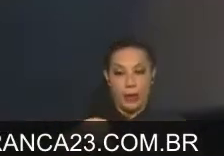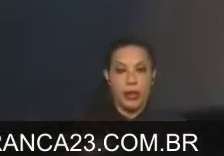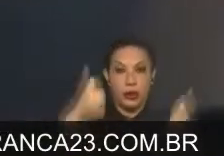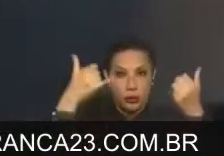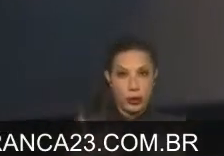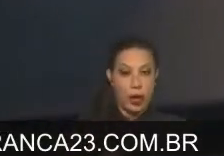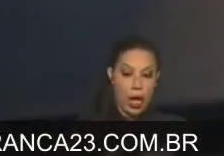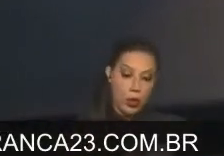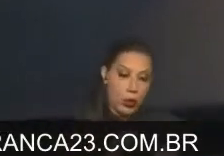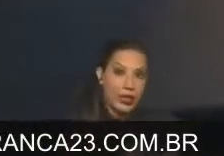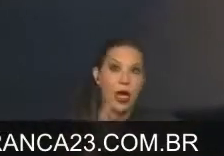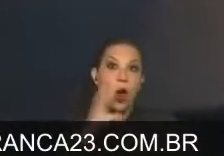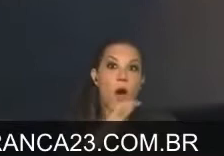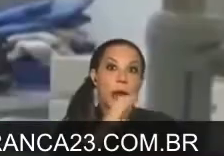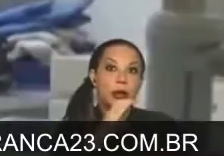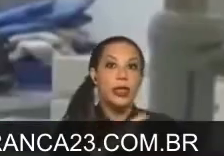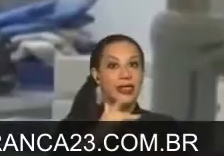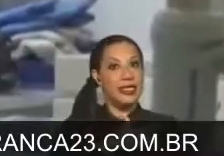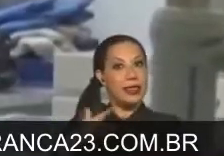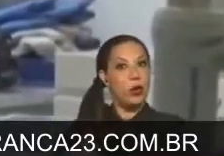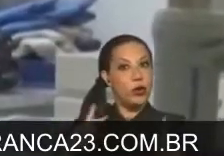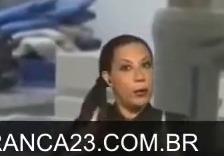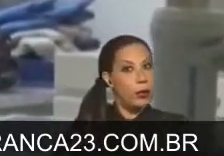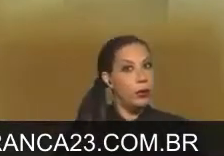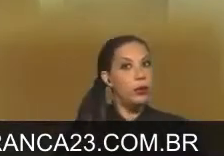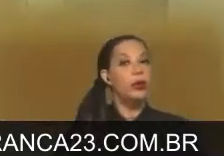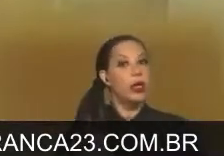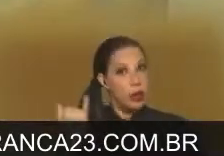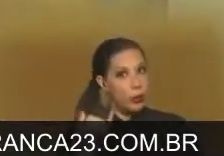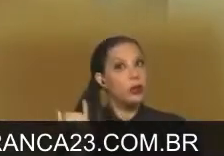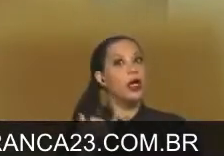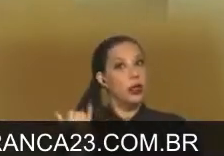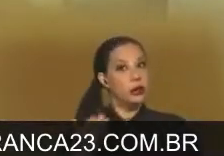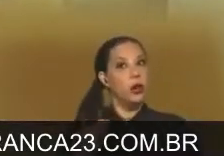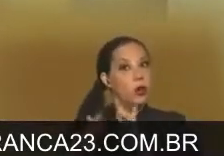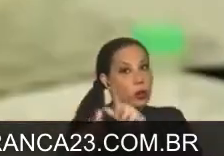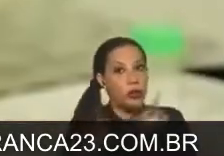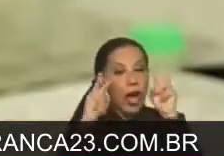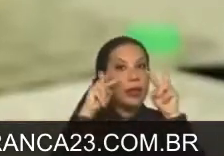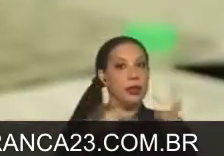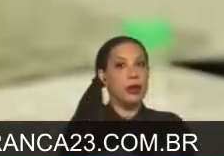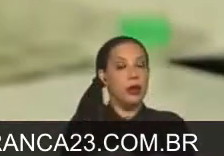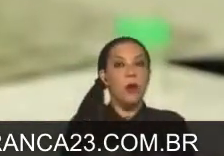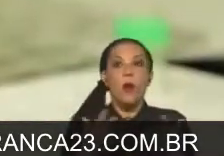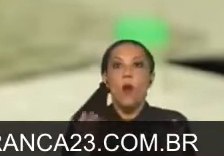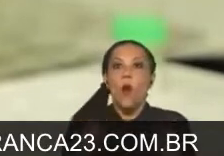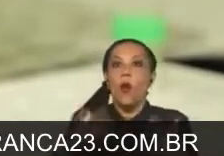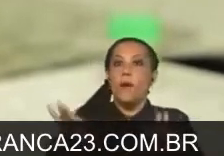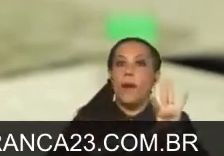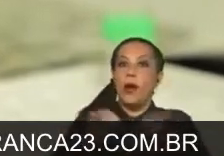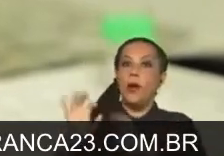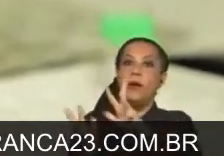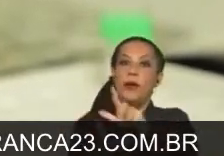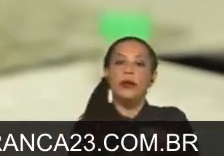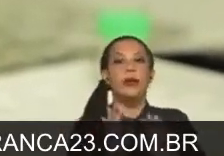da Saúde, como emergência de saúde pública de relevância internacional. Já são mais de 50 mil diagnósticos em todo o mundo,